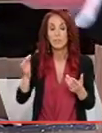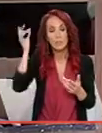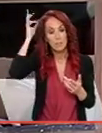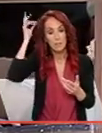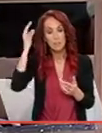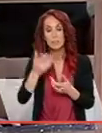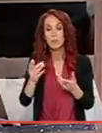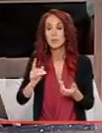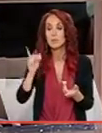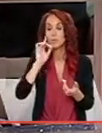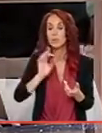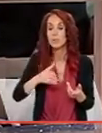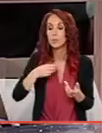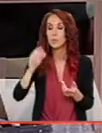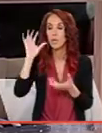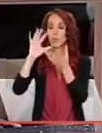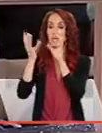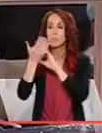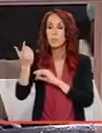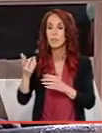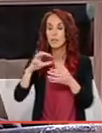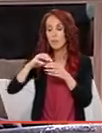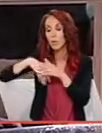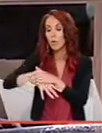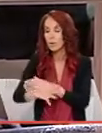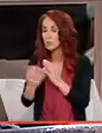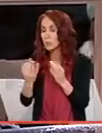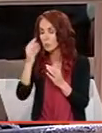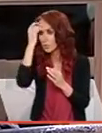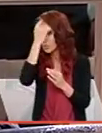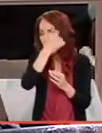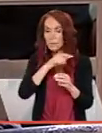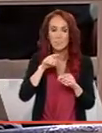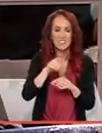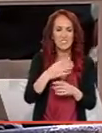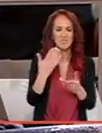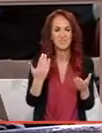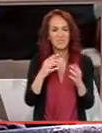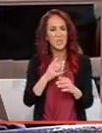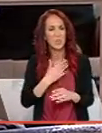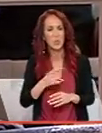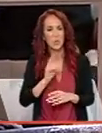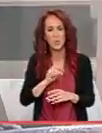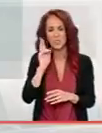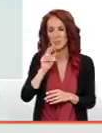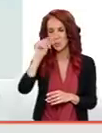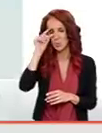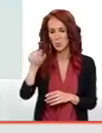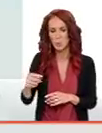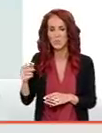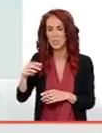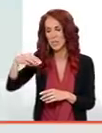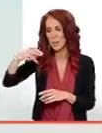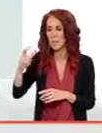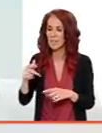o Dia Mundial do Ambiente, raiz é uma coisa da cultura. Muito bem. A Filomena escreve: gosto de ver o Serginho um pouco sádico às vezes, mas não gosto é de ver o Goxa e a Maria